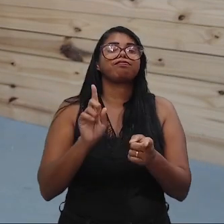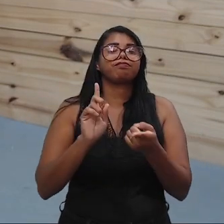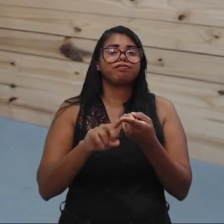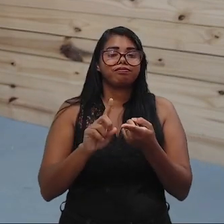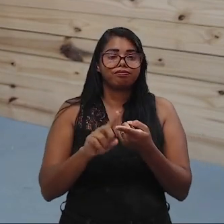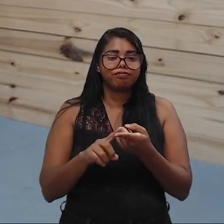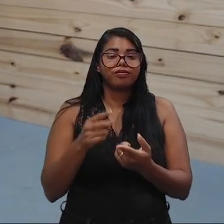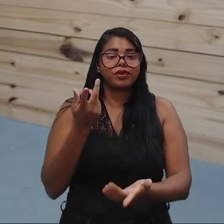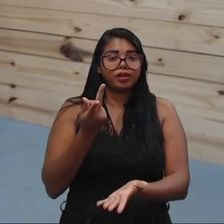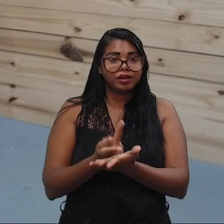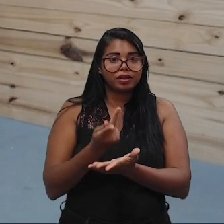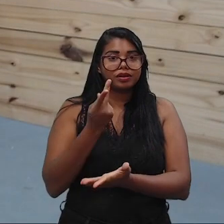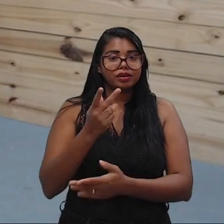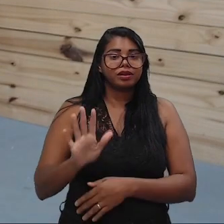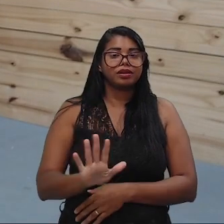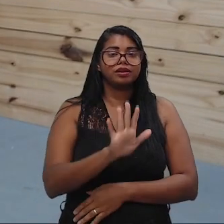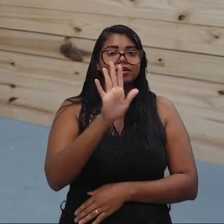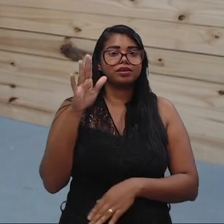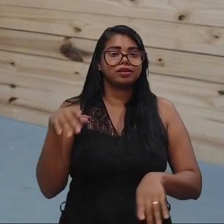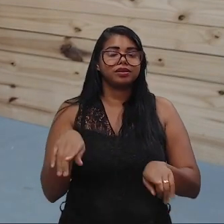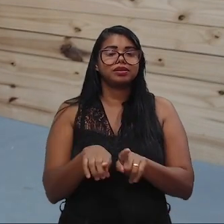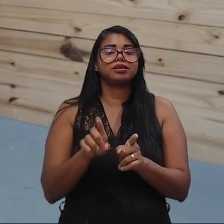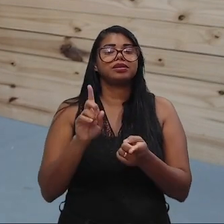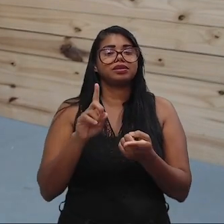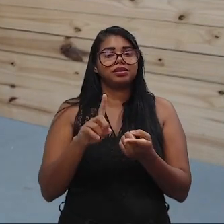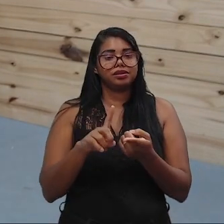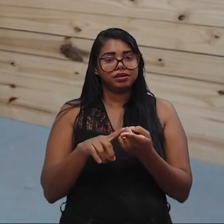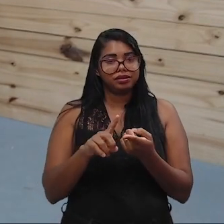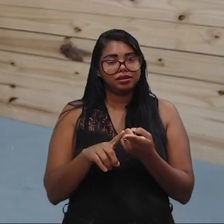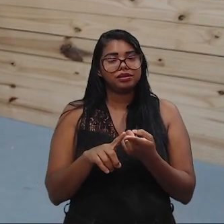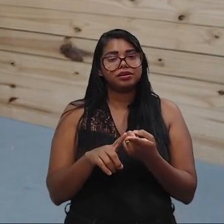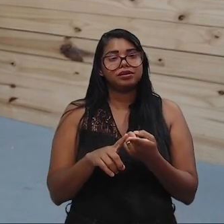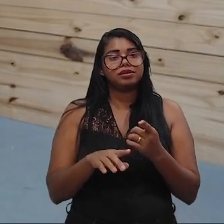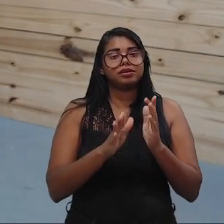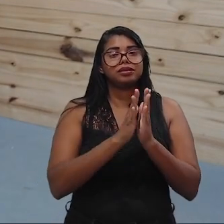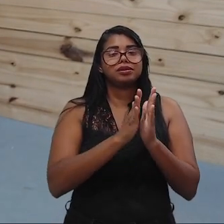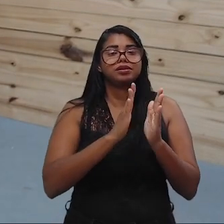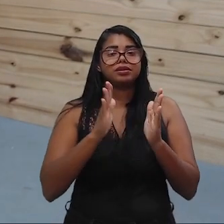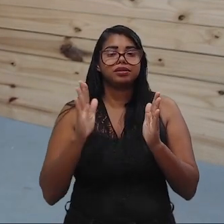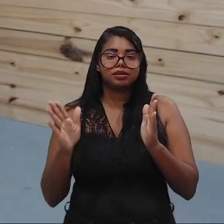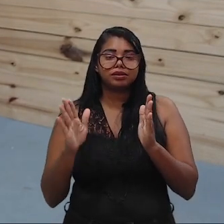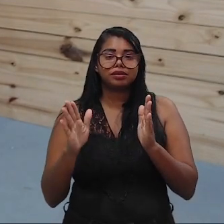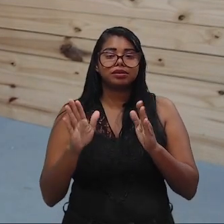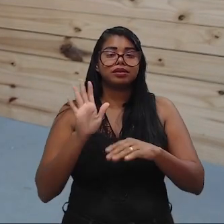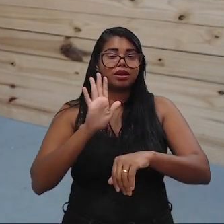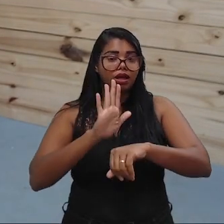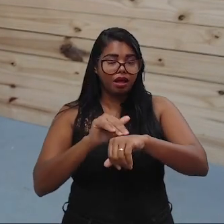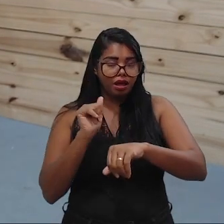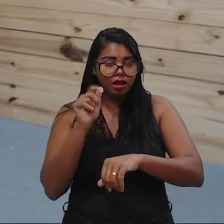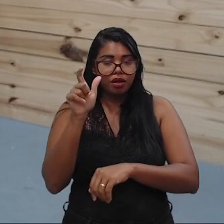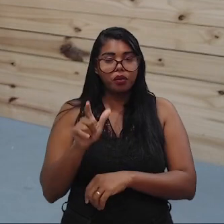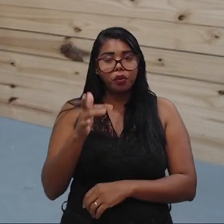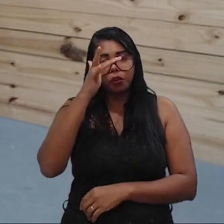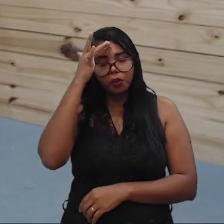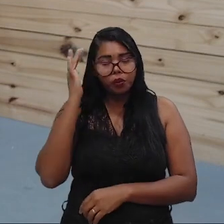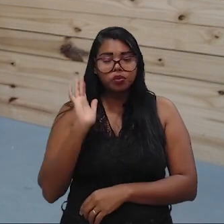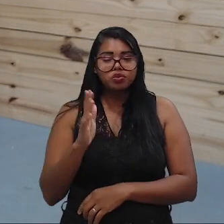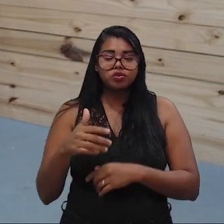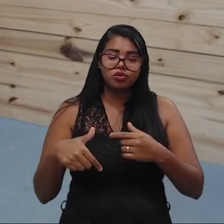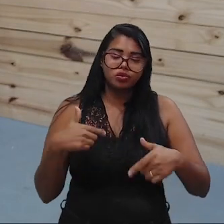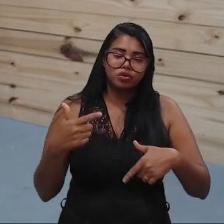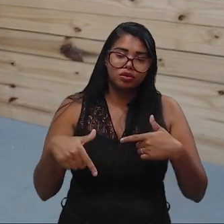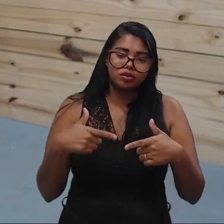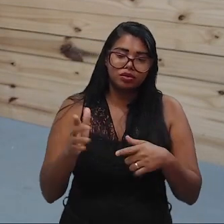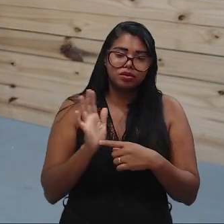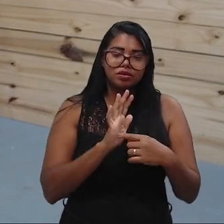é que geralmente o bibliotecário, a bibliotecária, ela vai chamar alguém que já trabalha especificamente com